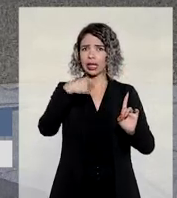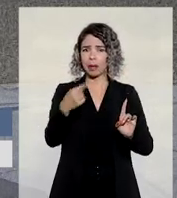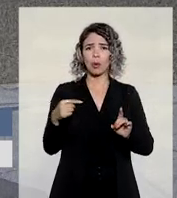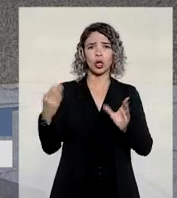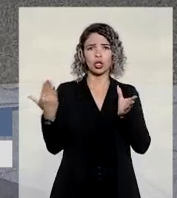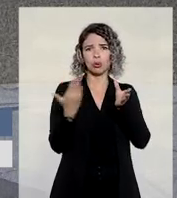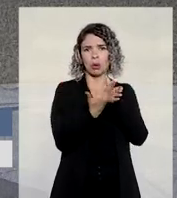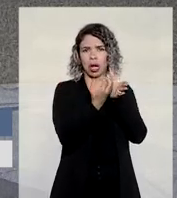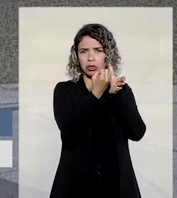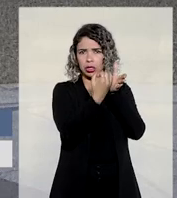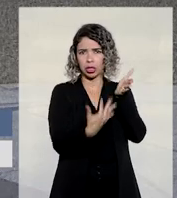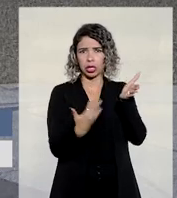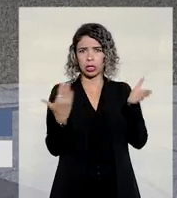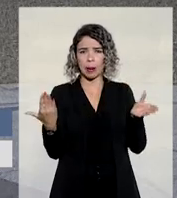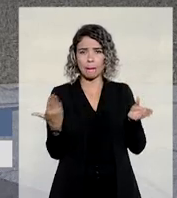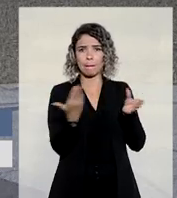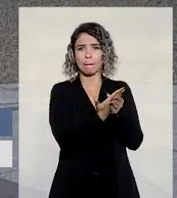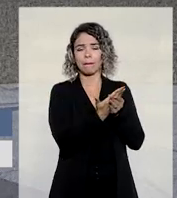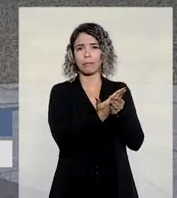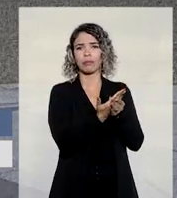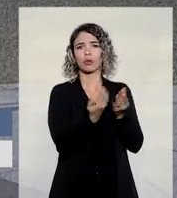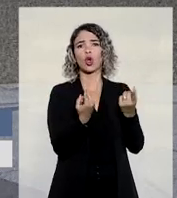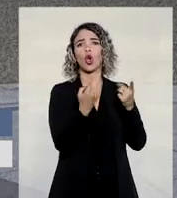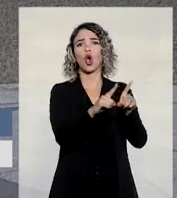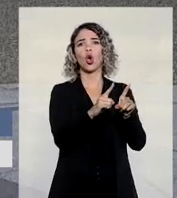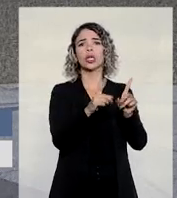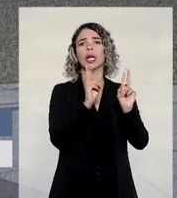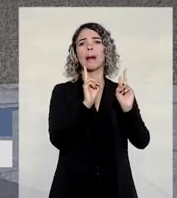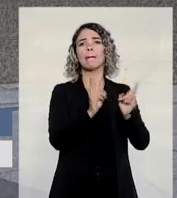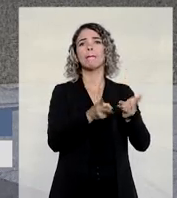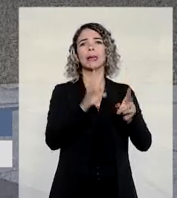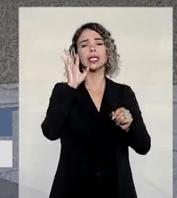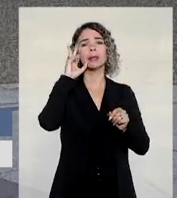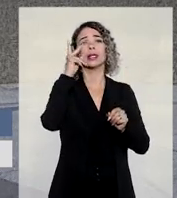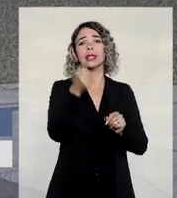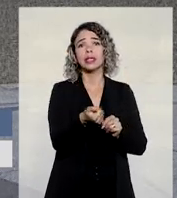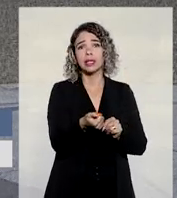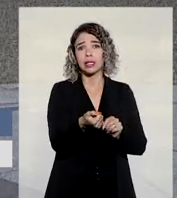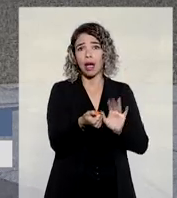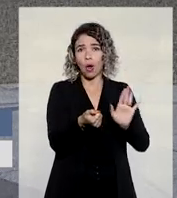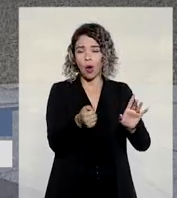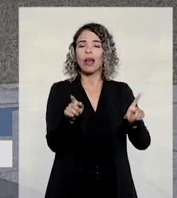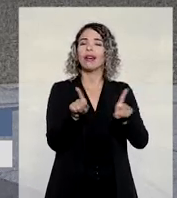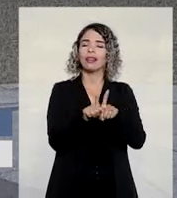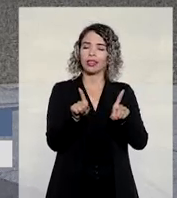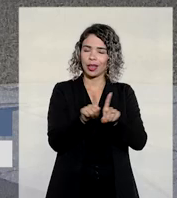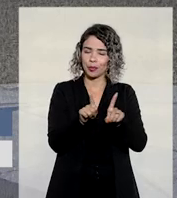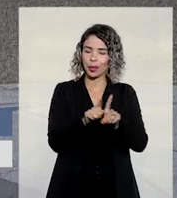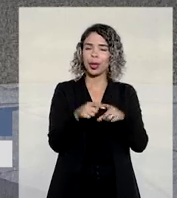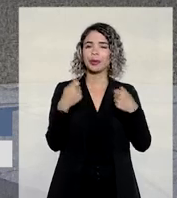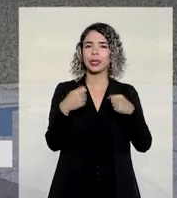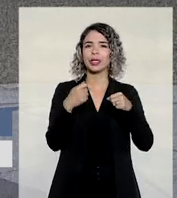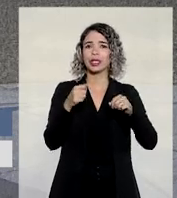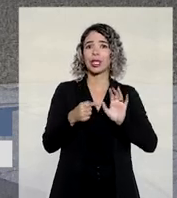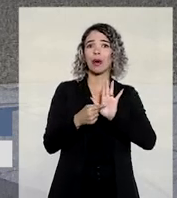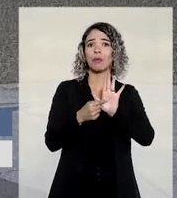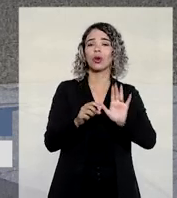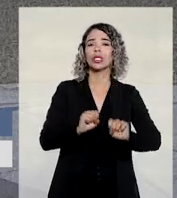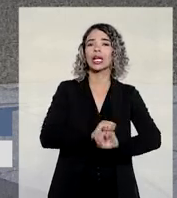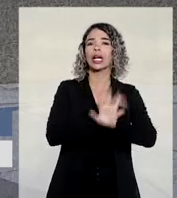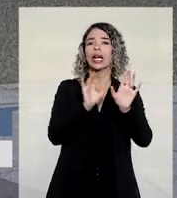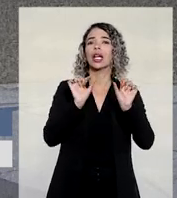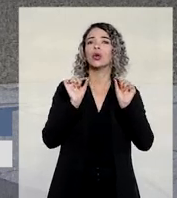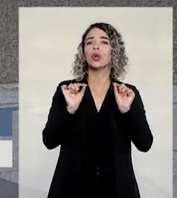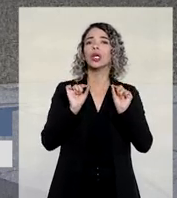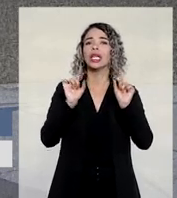os embargos de declaração serem opostos contra a mesma decisão? E como eu não posso deixar de escapar para as pessoas entenderem